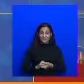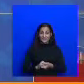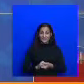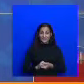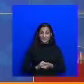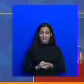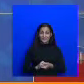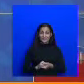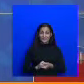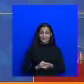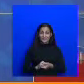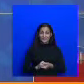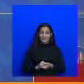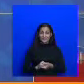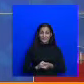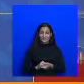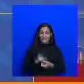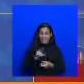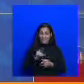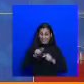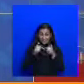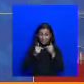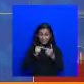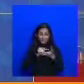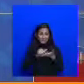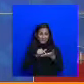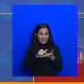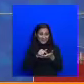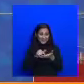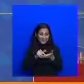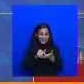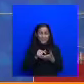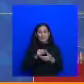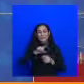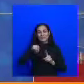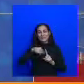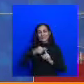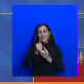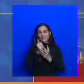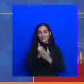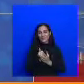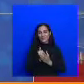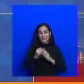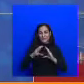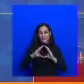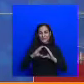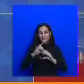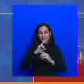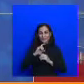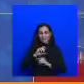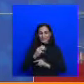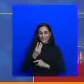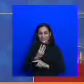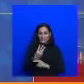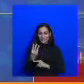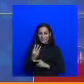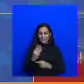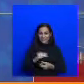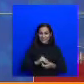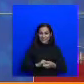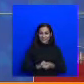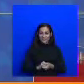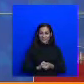89. E aí, tá com sorte, tá marcando. Mais um número chegando, bola verde,